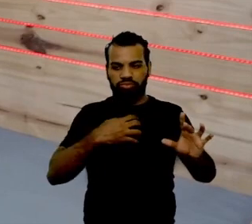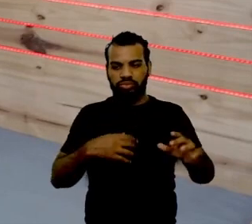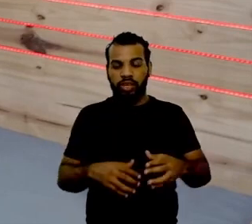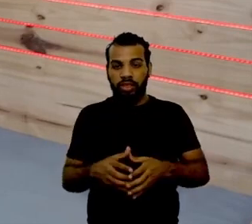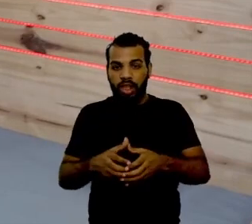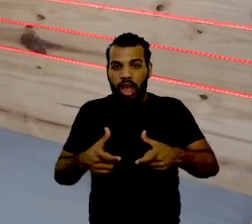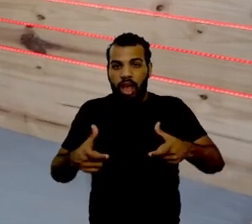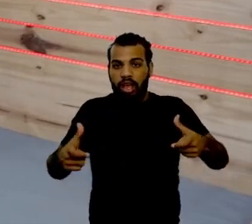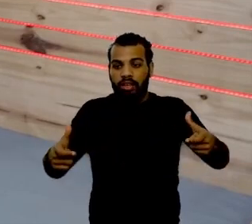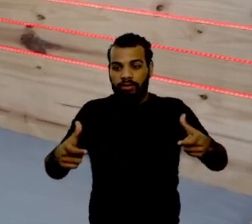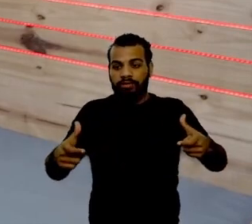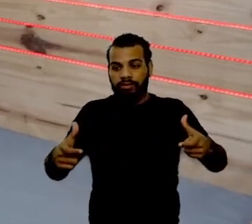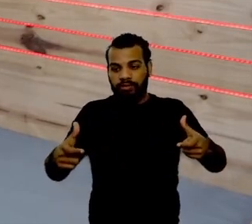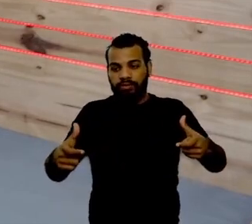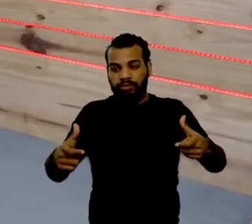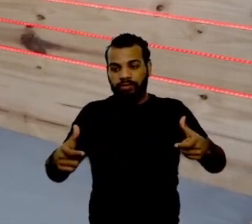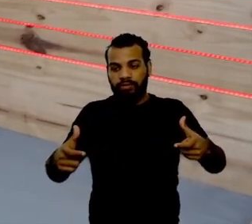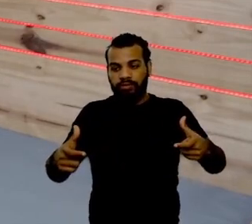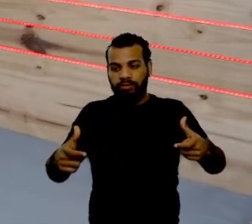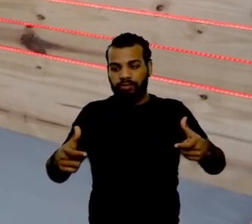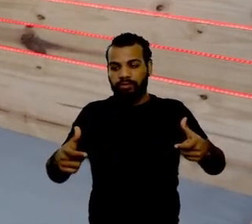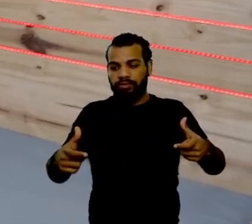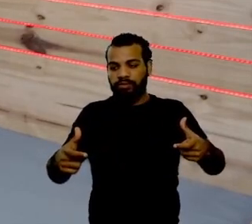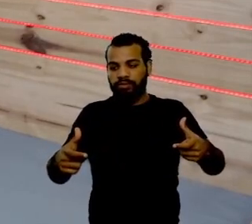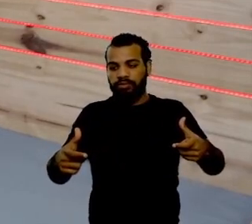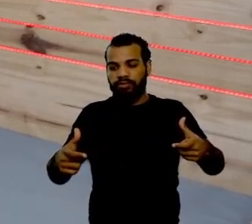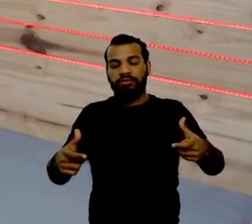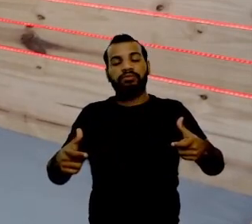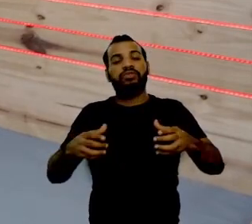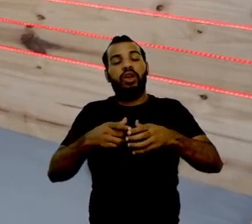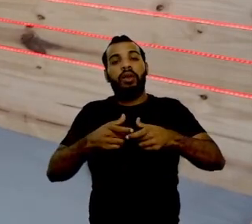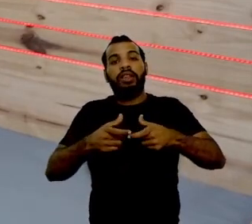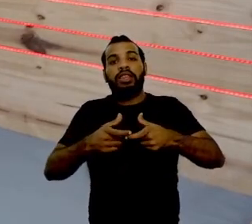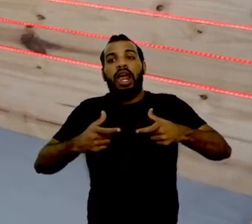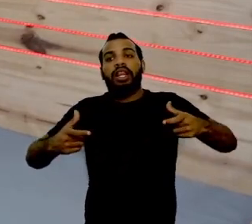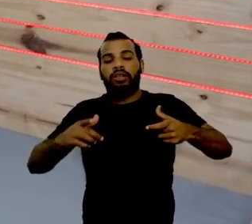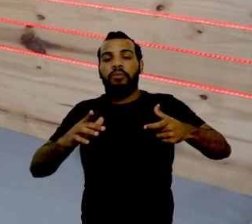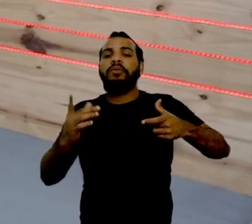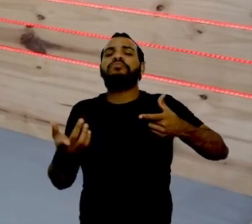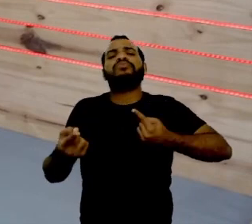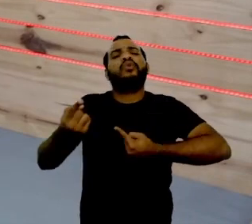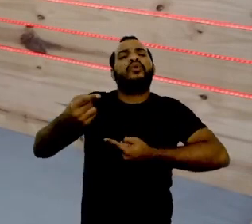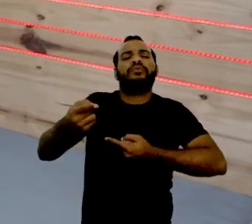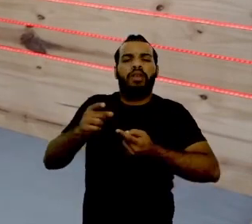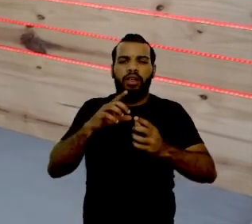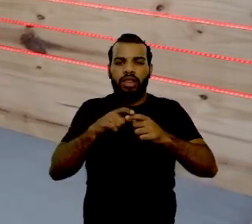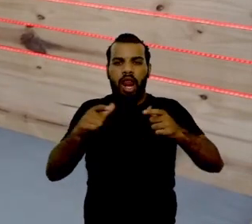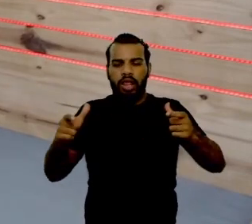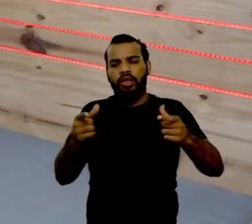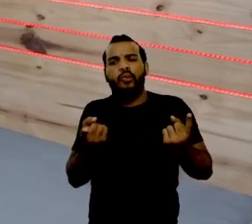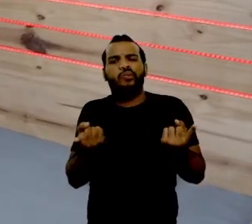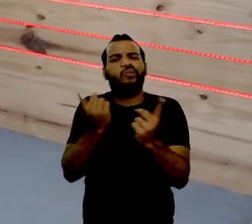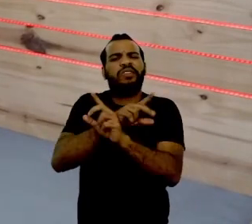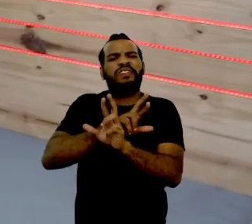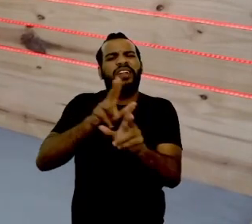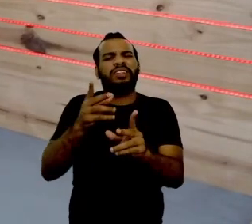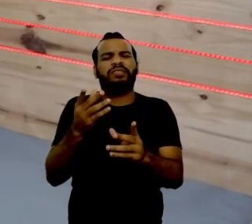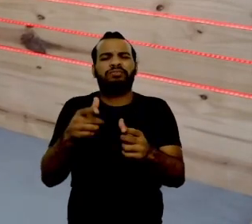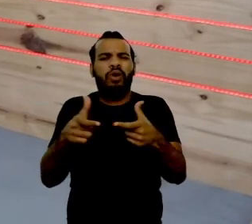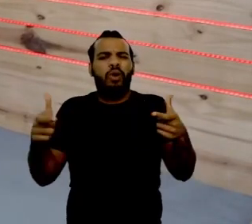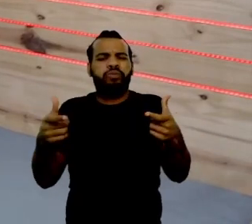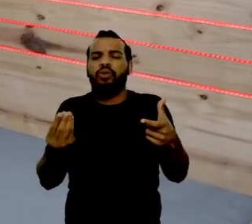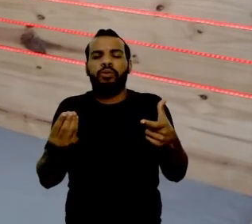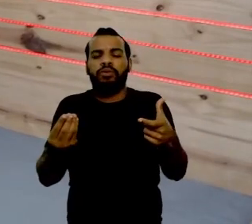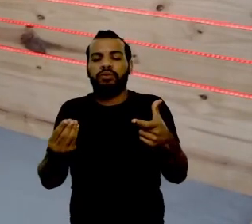acréscimo da fonte térmica. Qual é o contrário, Nogueira, da dilatação? O contrário da dilatação é a